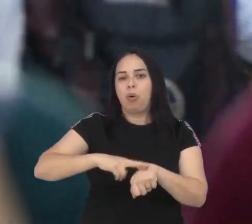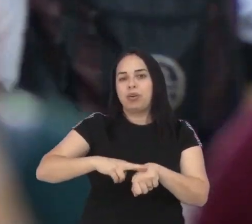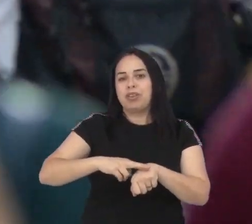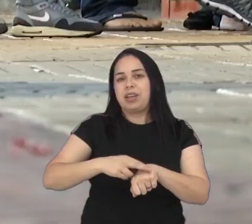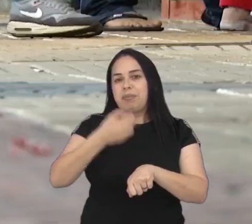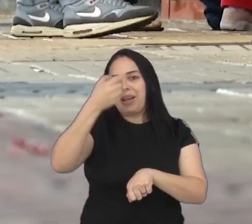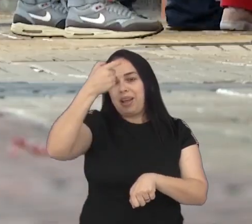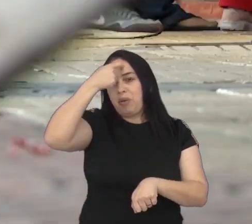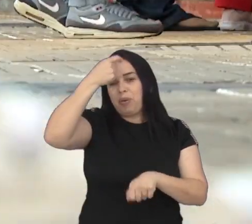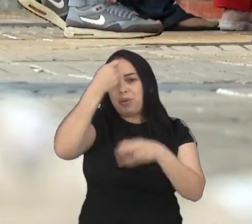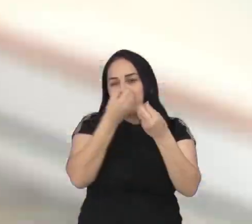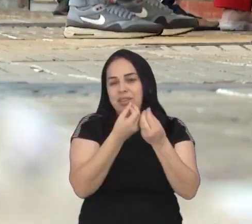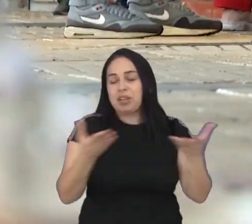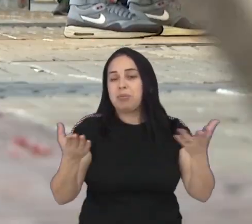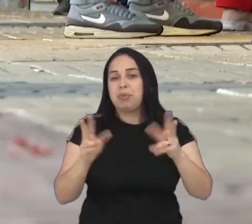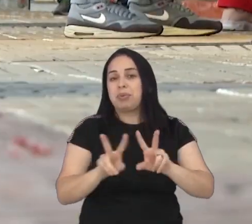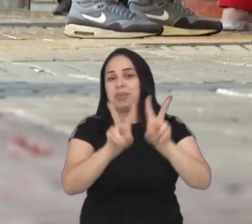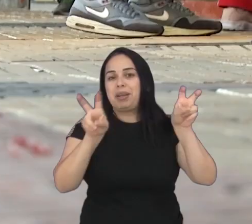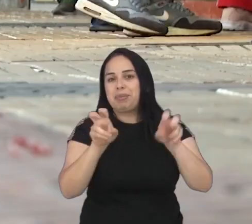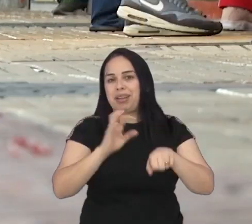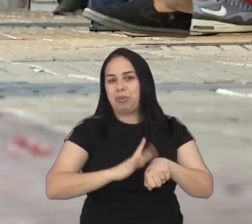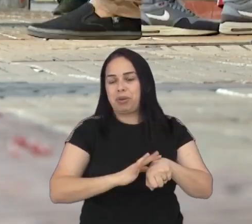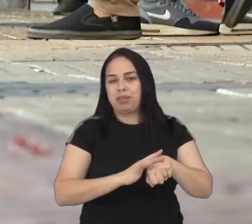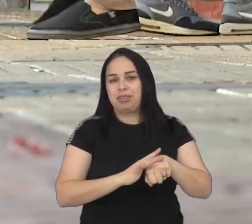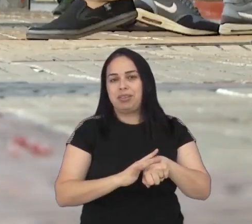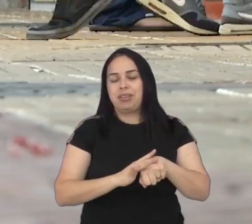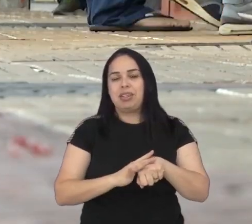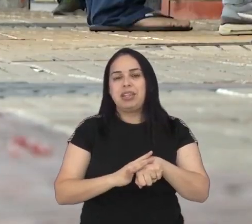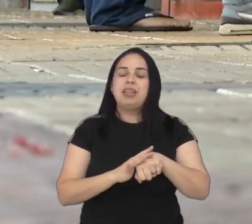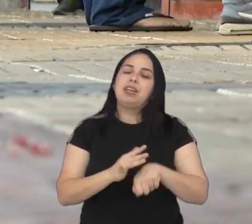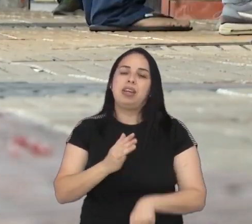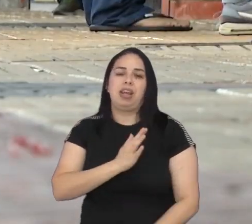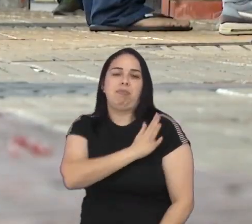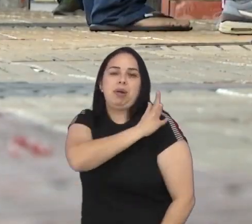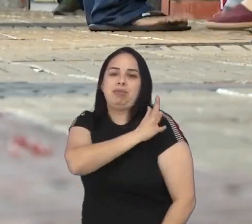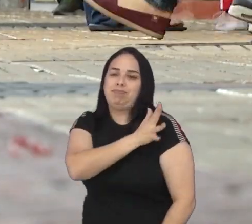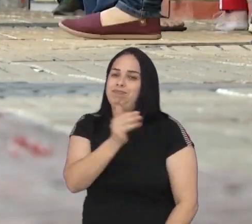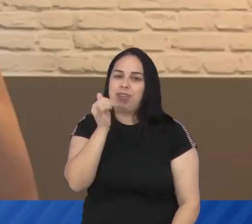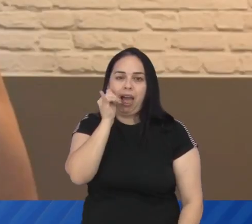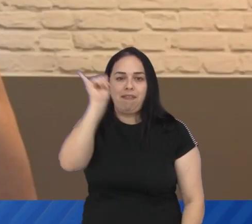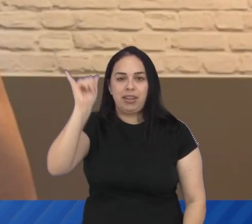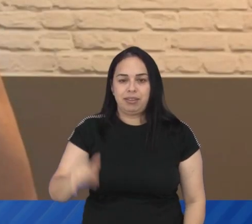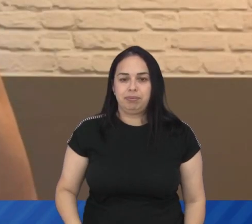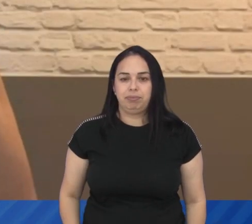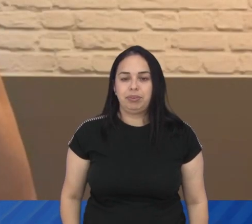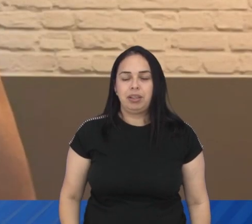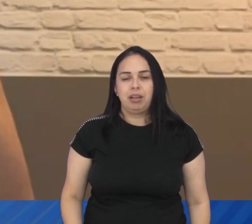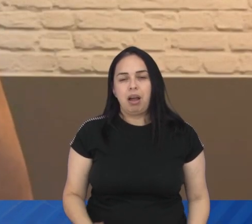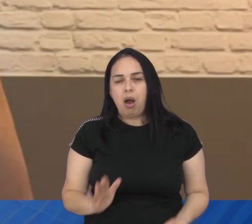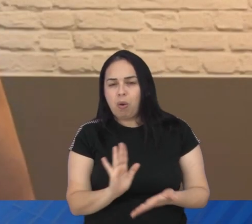de conscientizar a população sobre a doença e combater o preconceito. Hoje